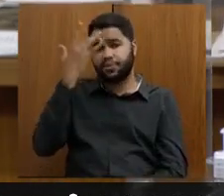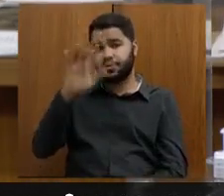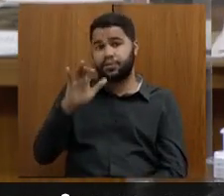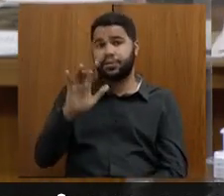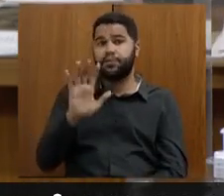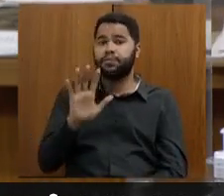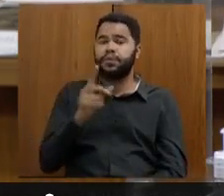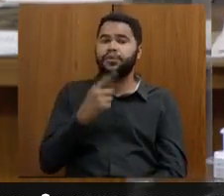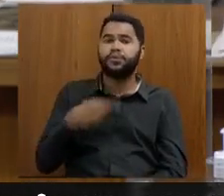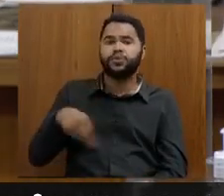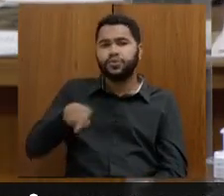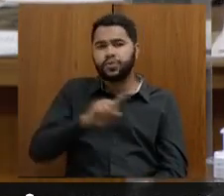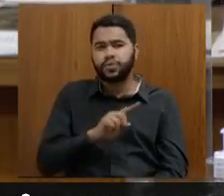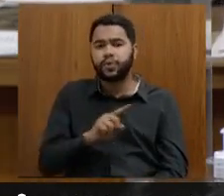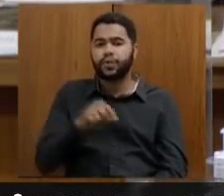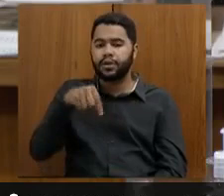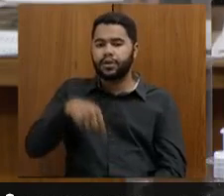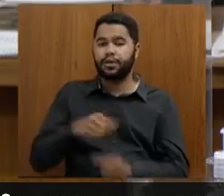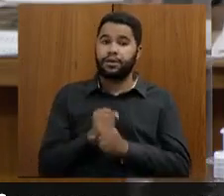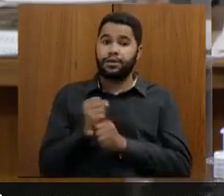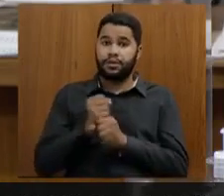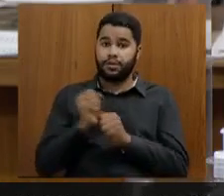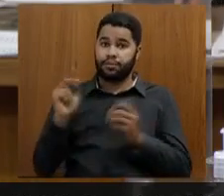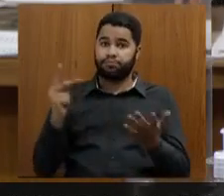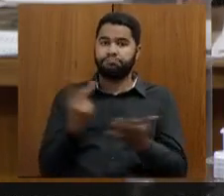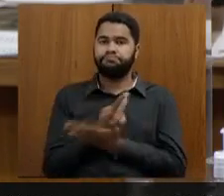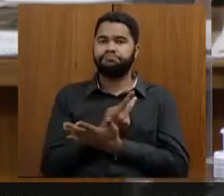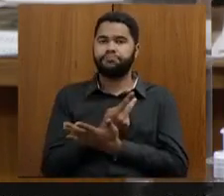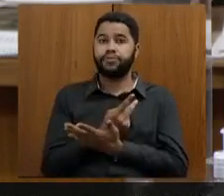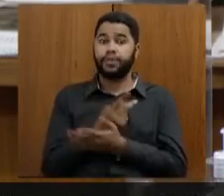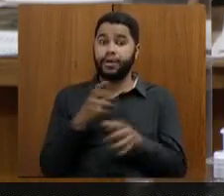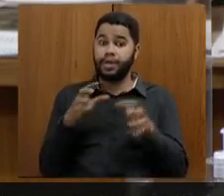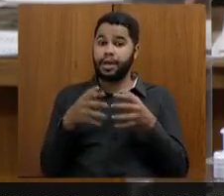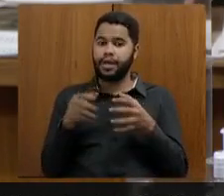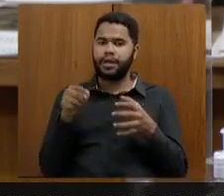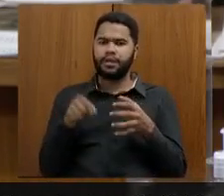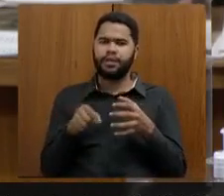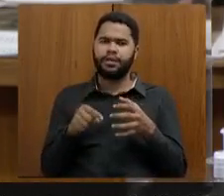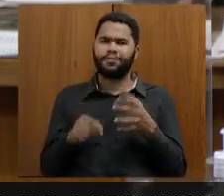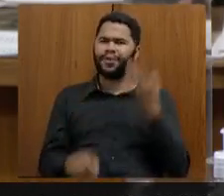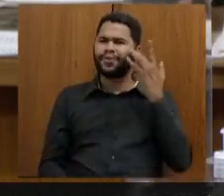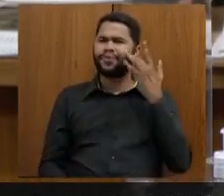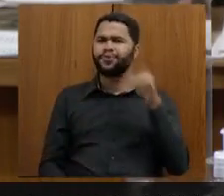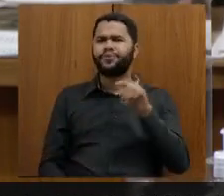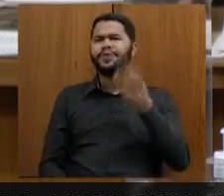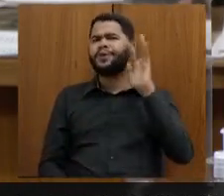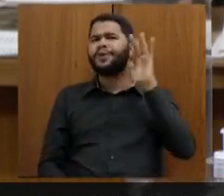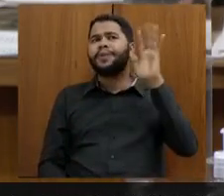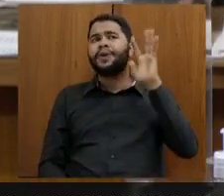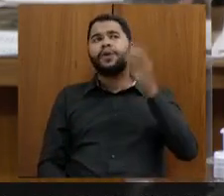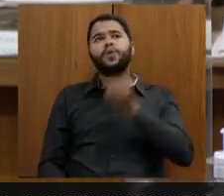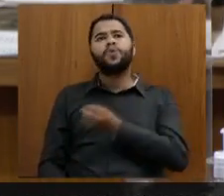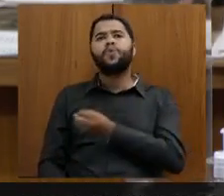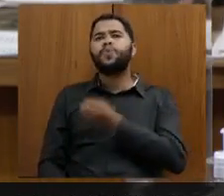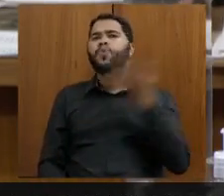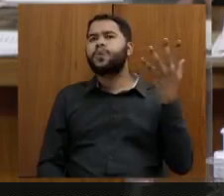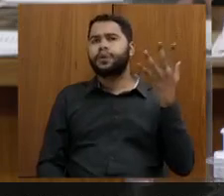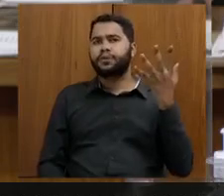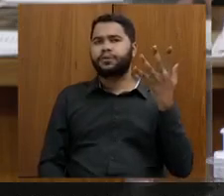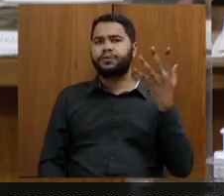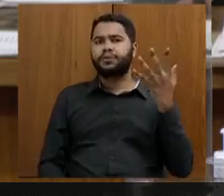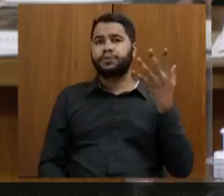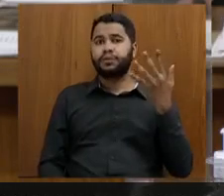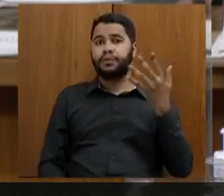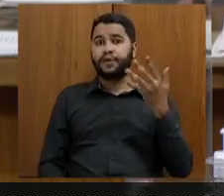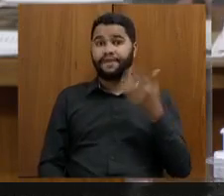saibam nós né nesse ano que passou só aquele equipe para vocês os seus imagina quantas pessoas Fala aí tio